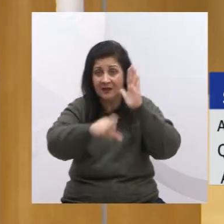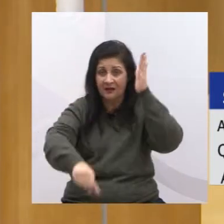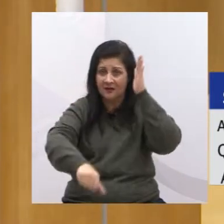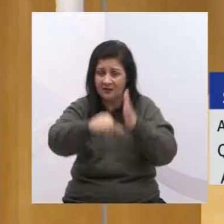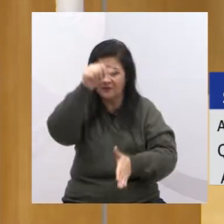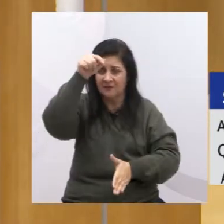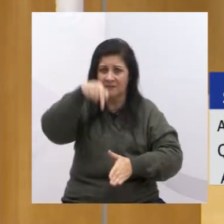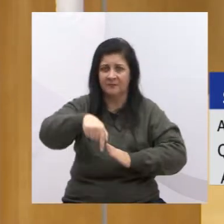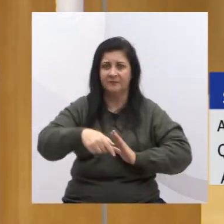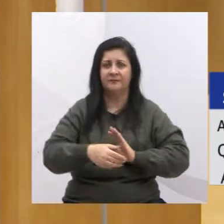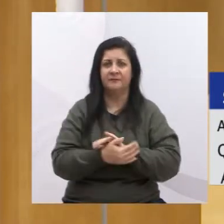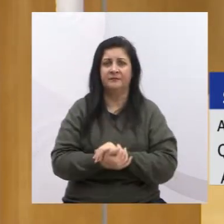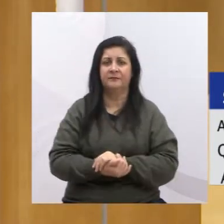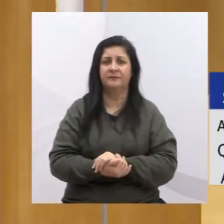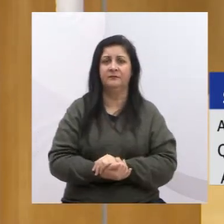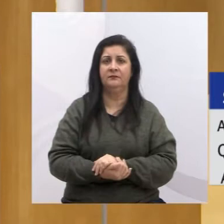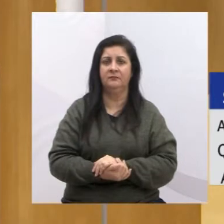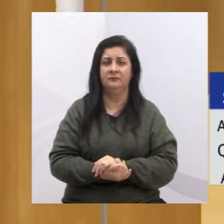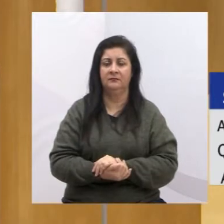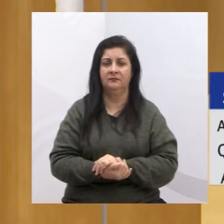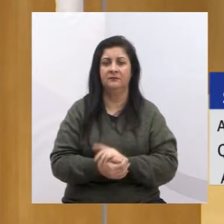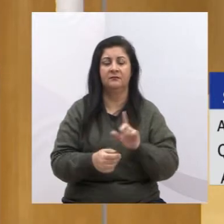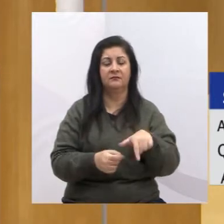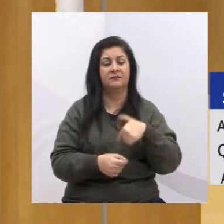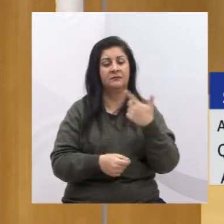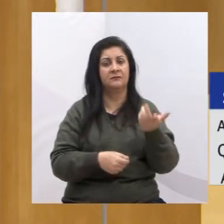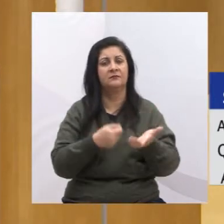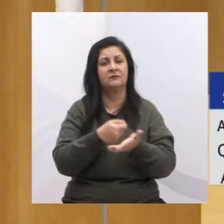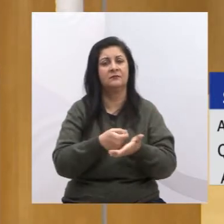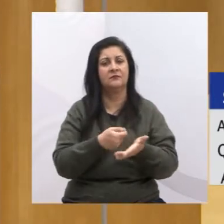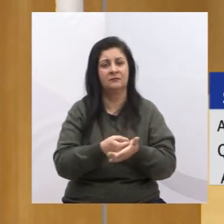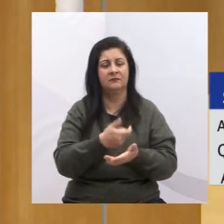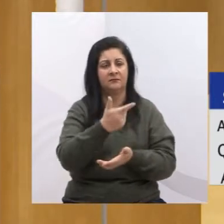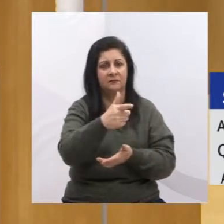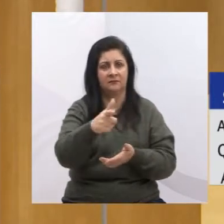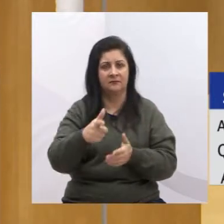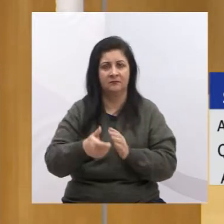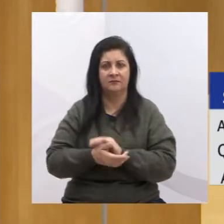casa, para depois a gente cobrar o vizinho.